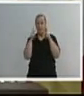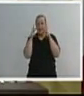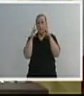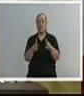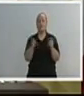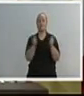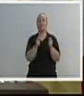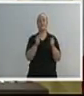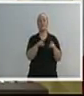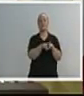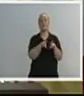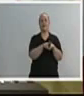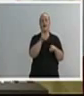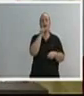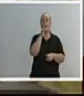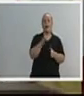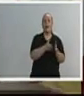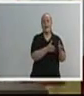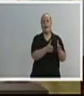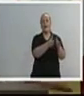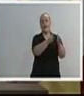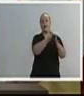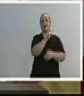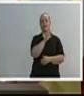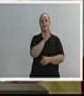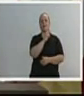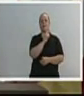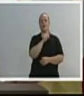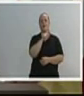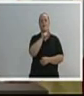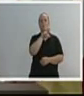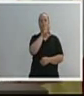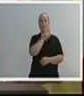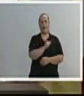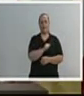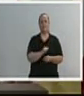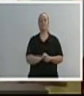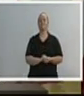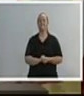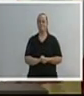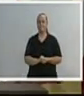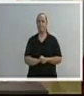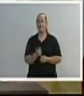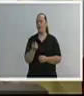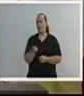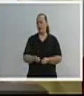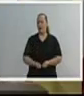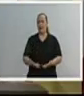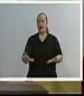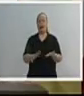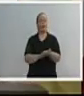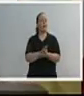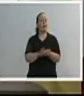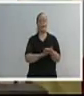feito no Ribeirão Itopava. Isso não tem custo nenhum, Ivan, para o governo municipal ou para o poder público. Ele vai lá e